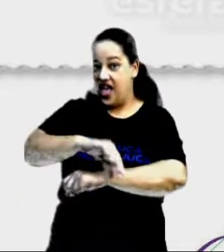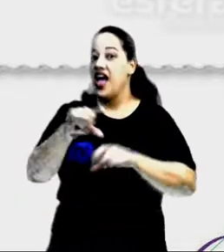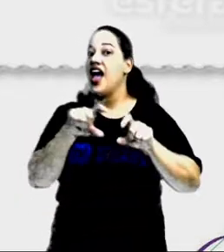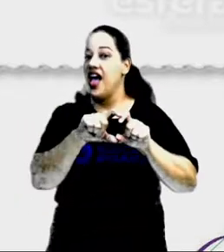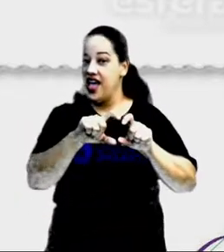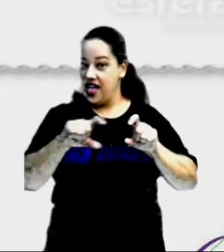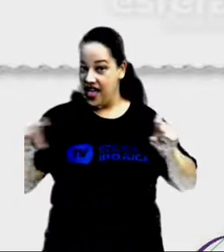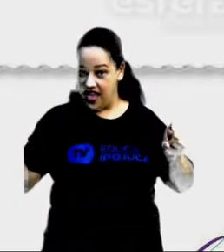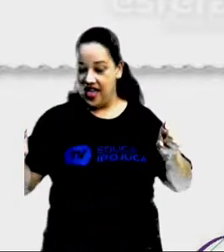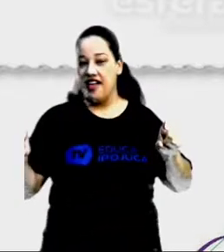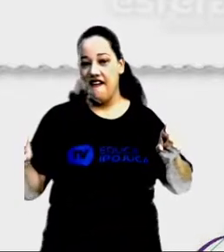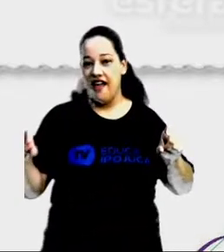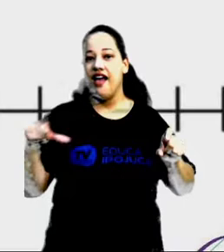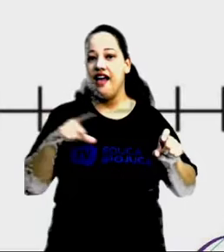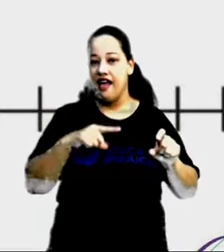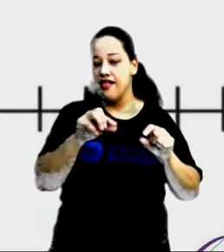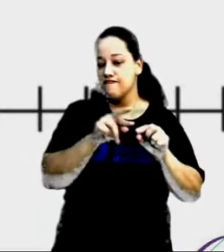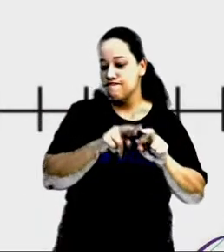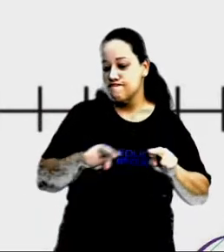reta numérica.